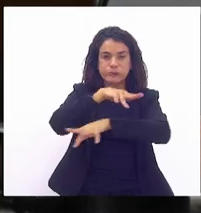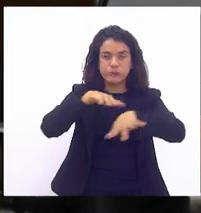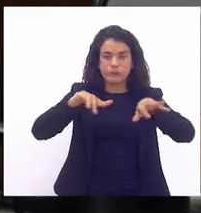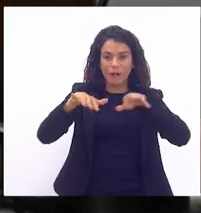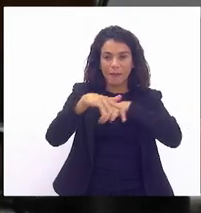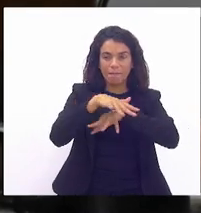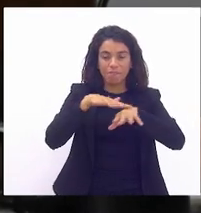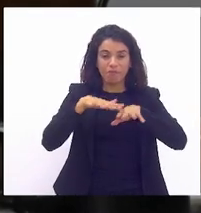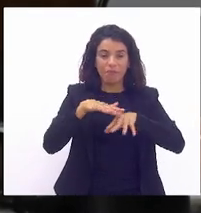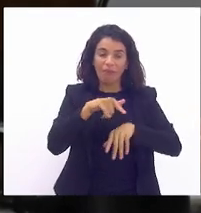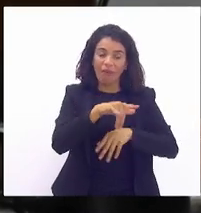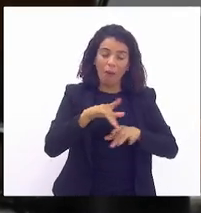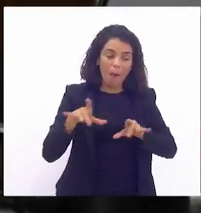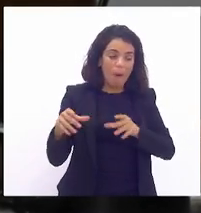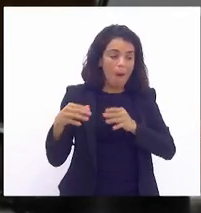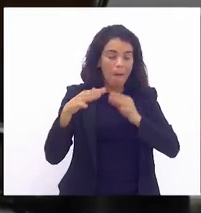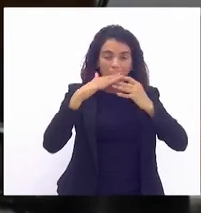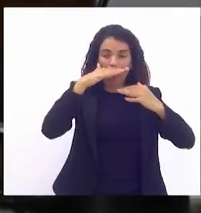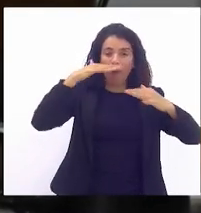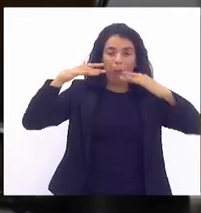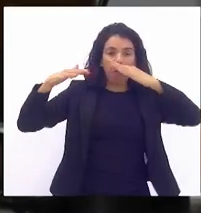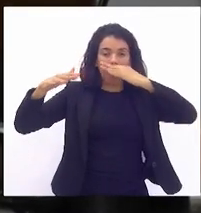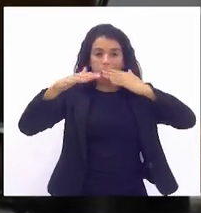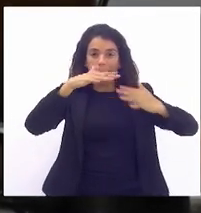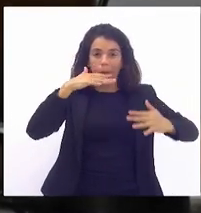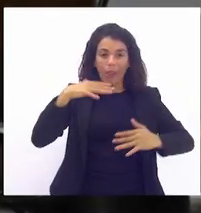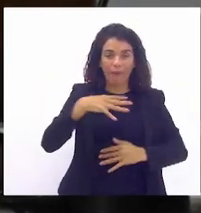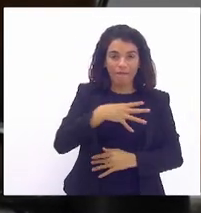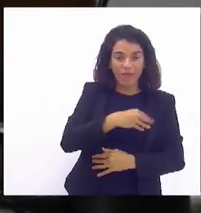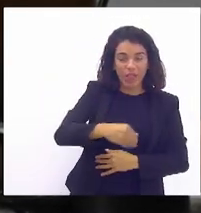os nossos filhos, para os nossos netos, para nós.